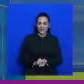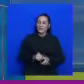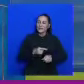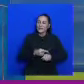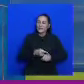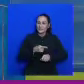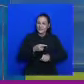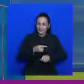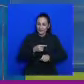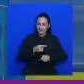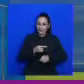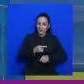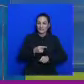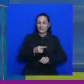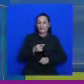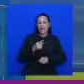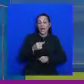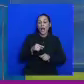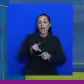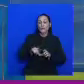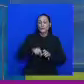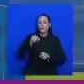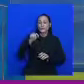E chegando agora a décima bola.